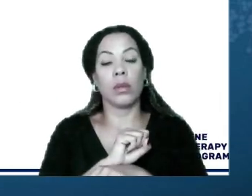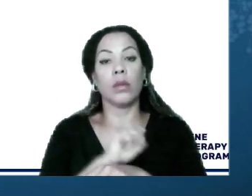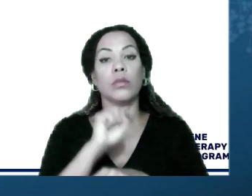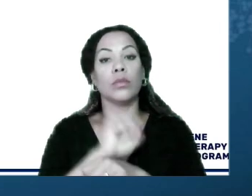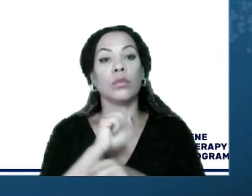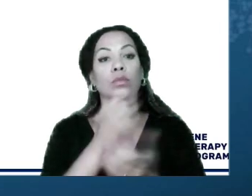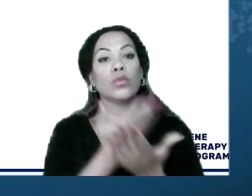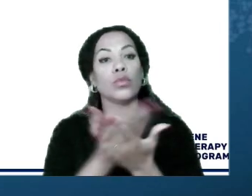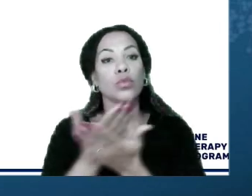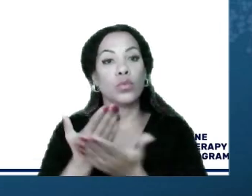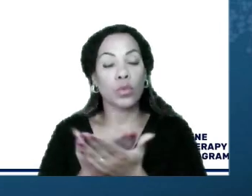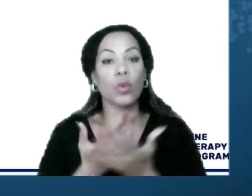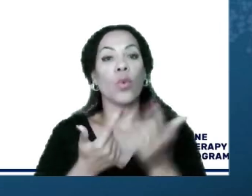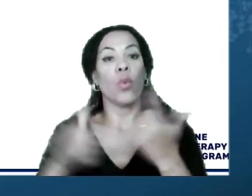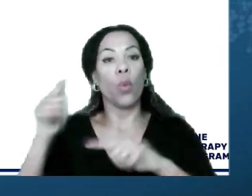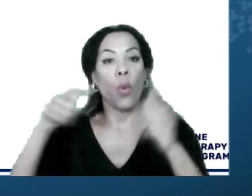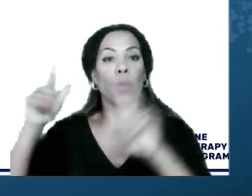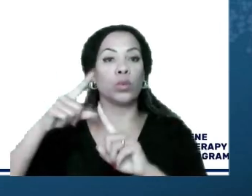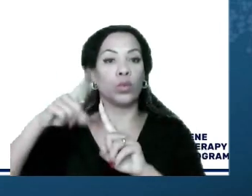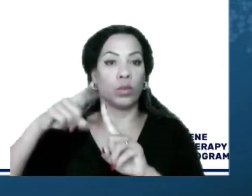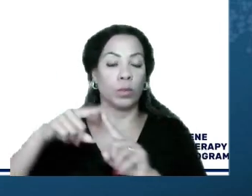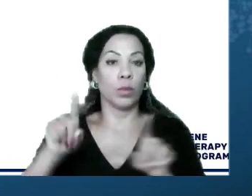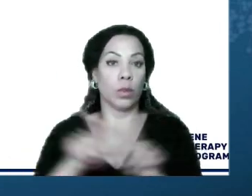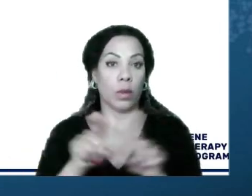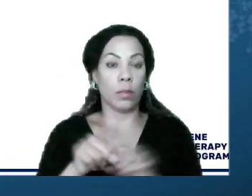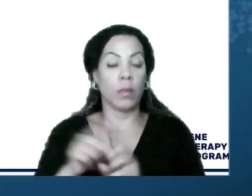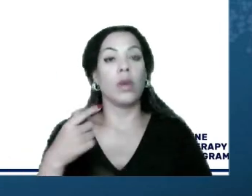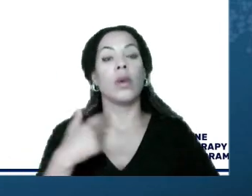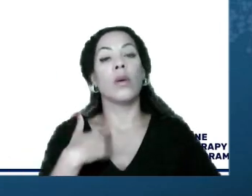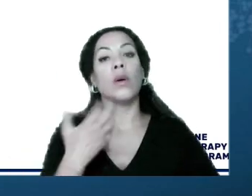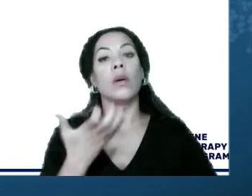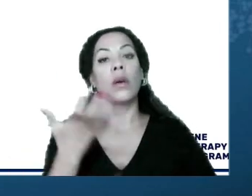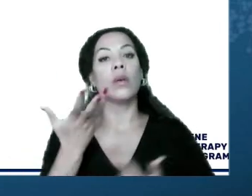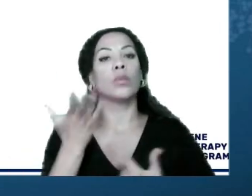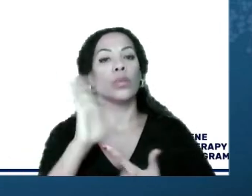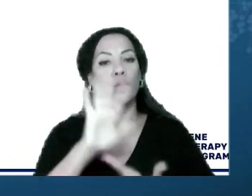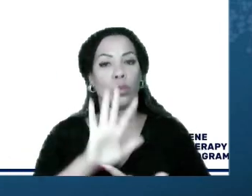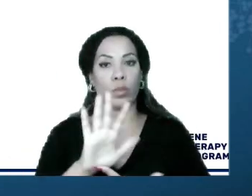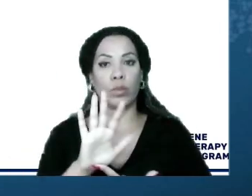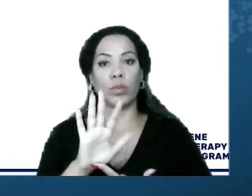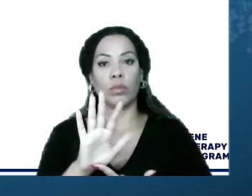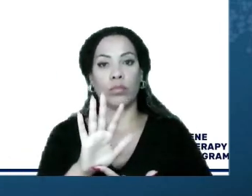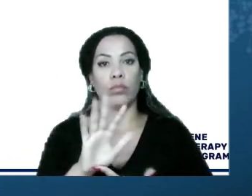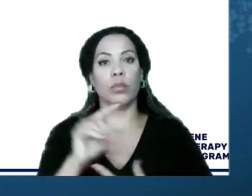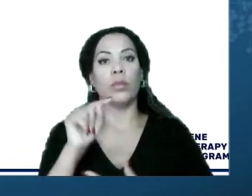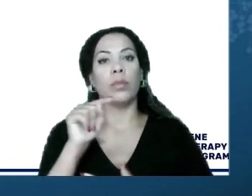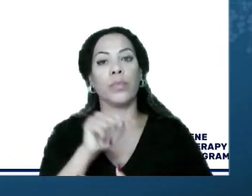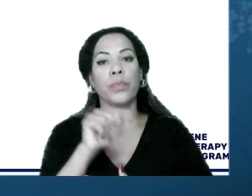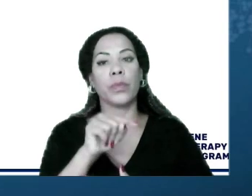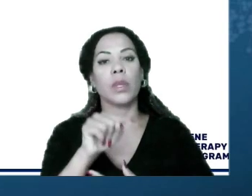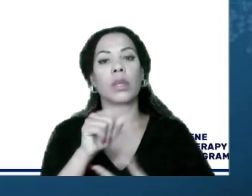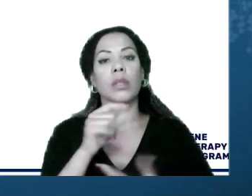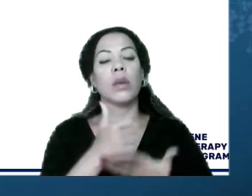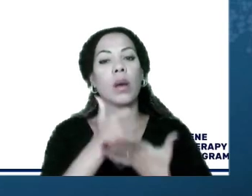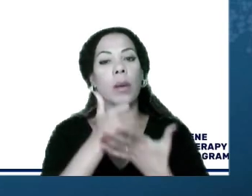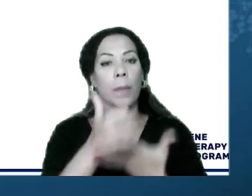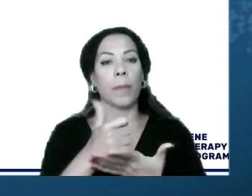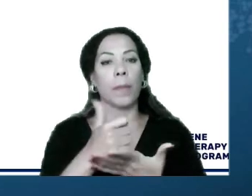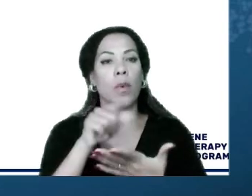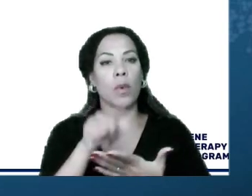estudar isso com outros também. Eu gostaria de mostrar esse suporte